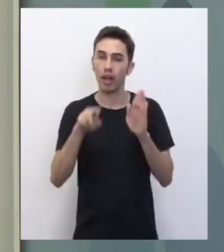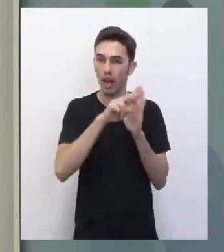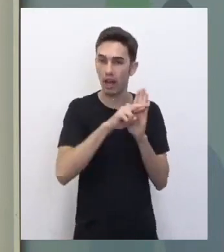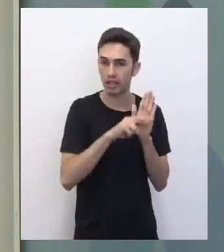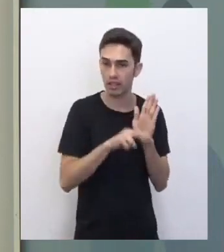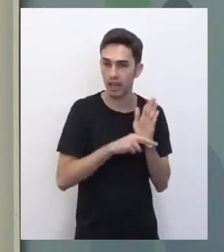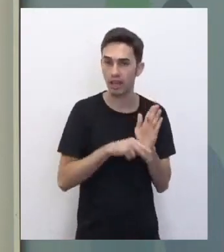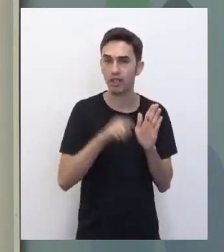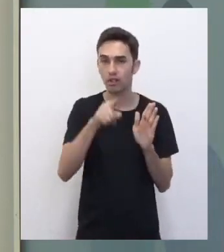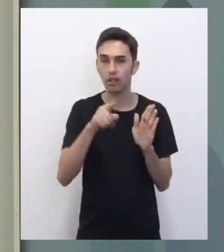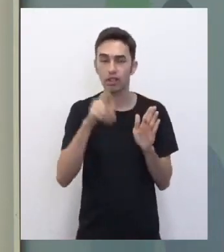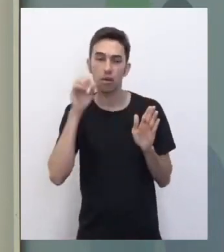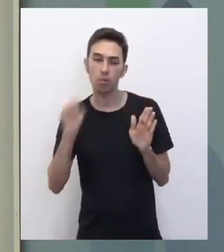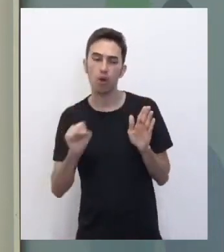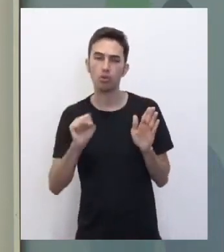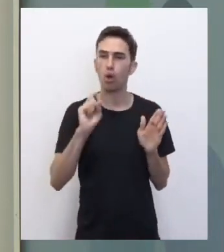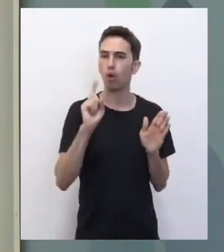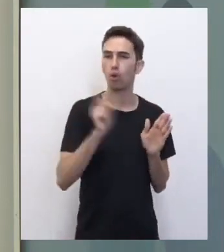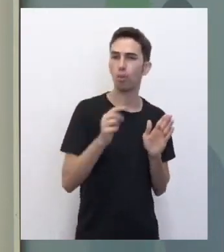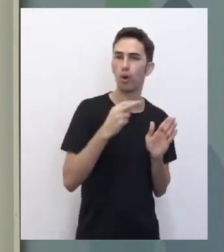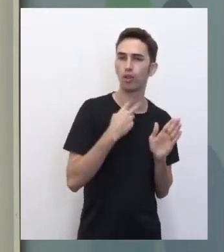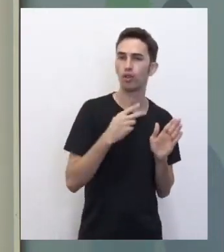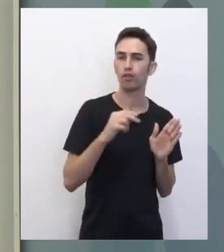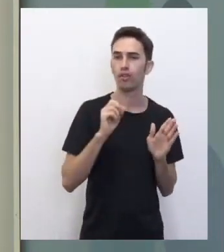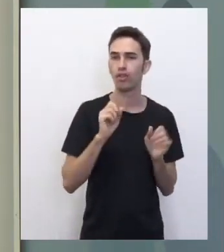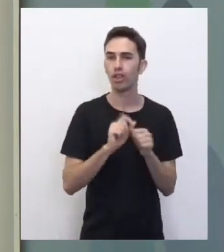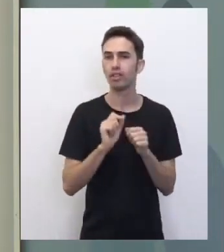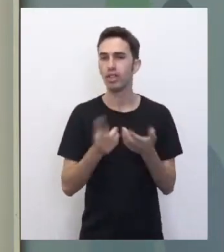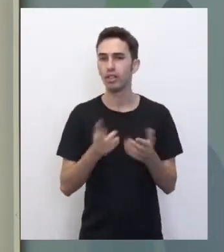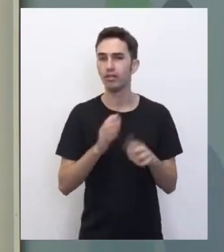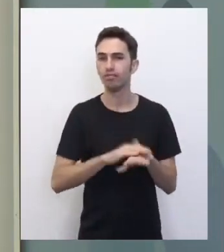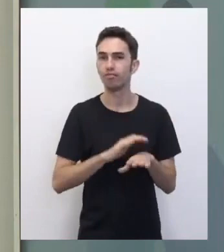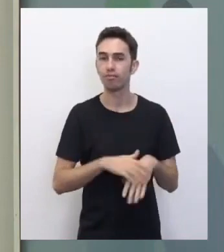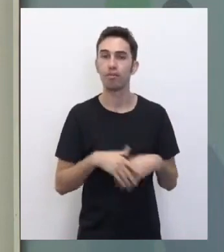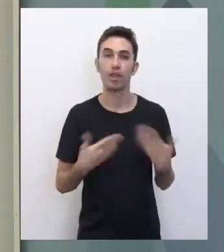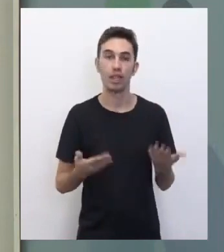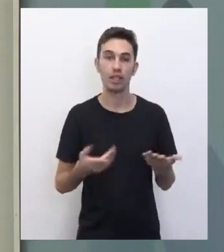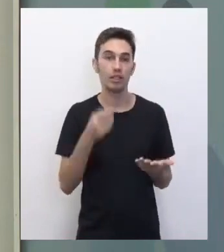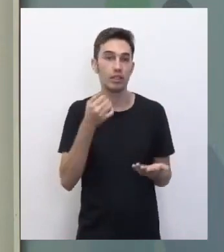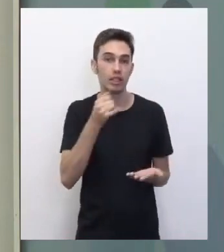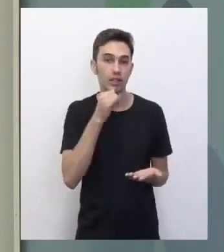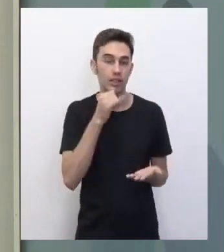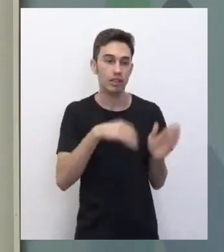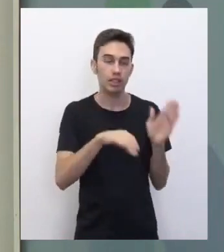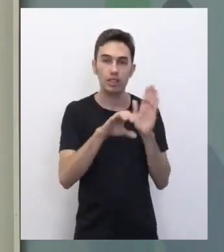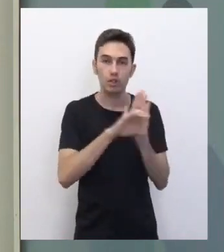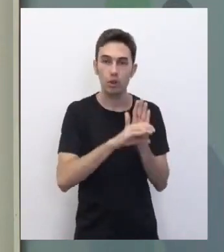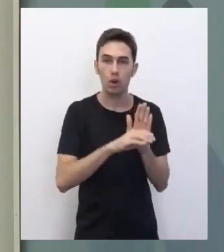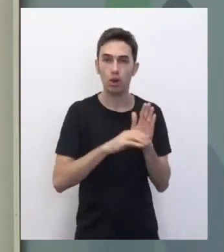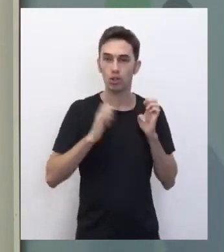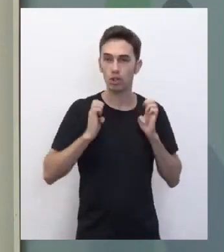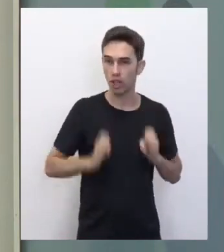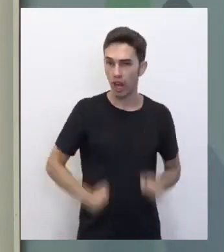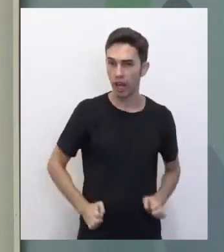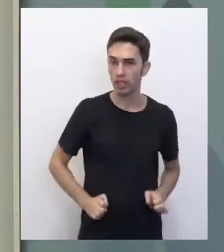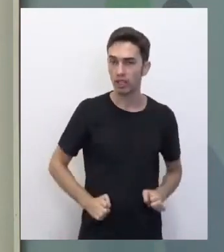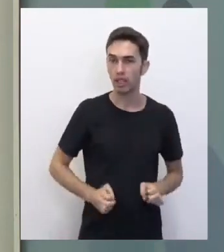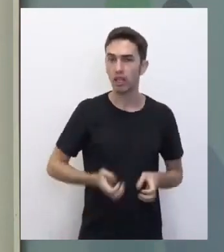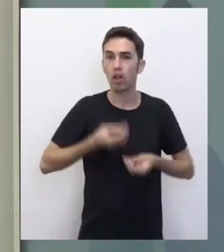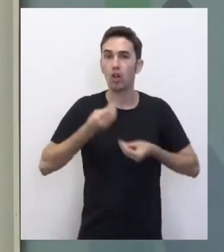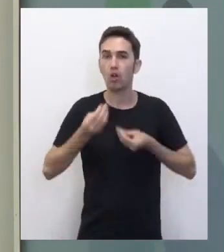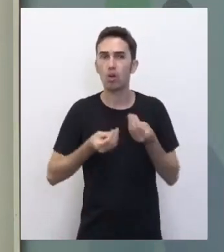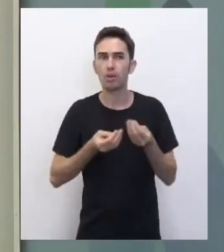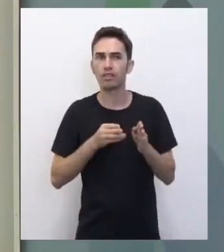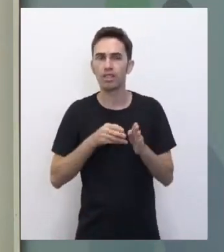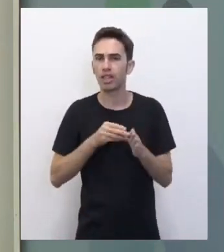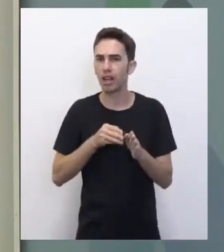dizer o que você pode e o que você não pode fazer. E aí, quando você diz respeito ao código de ética, não é que você está sendo imoral,